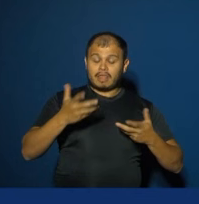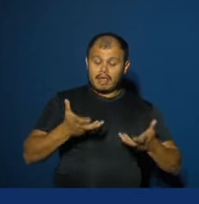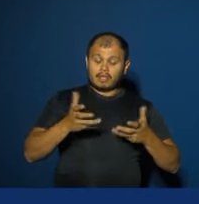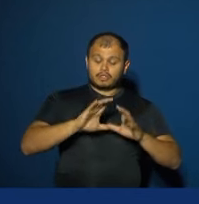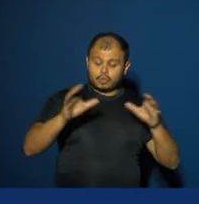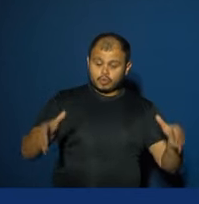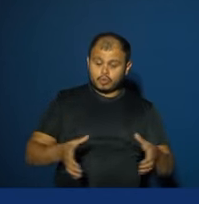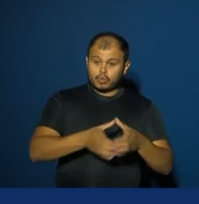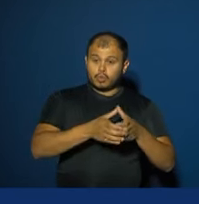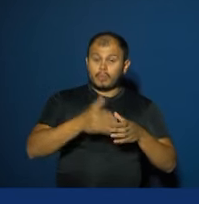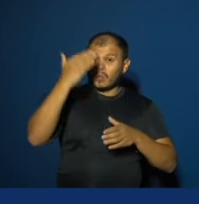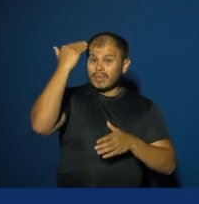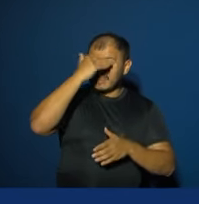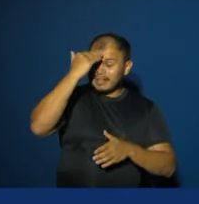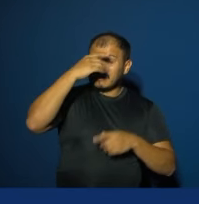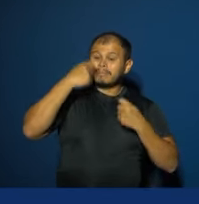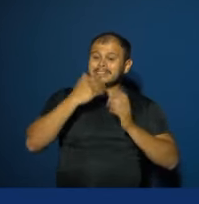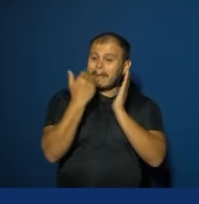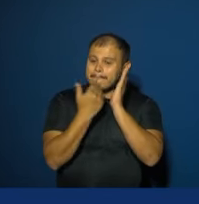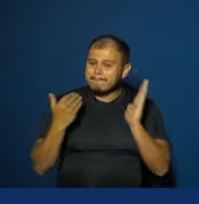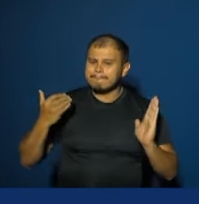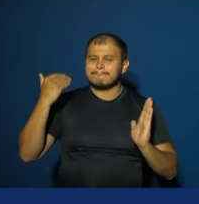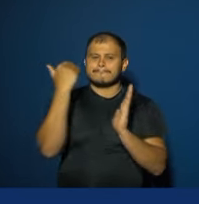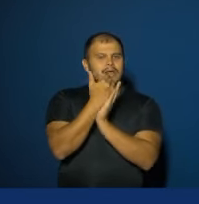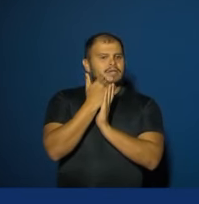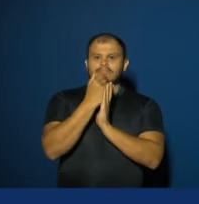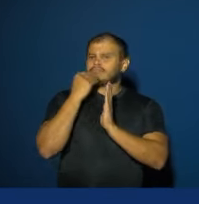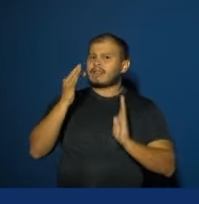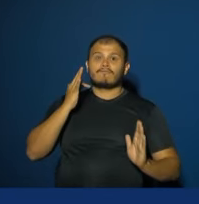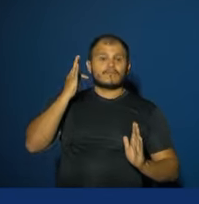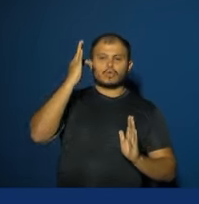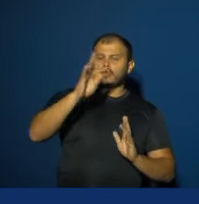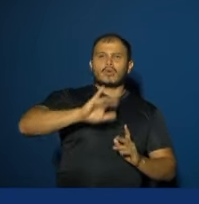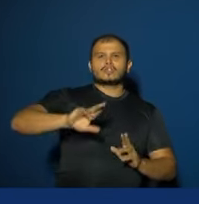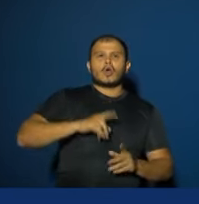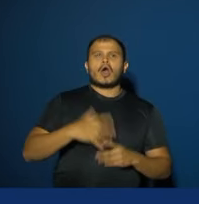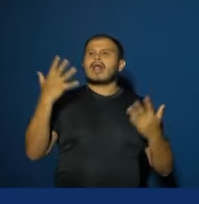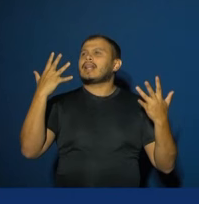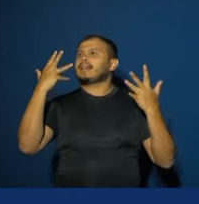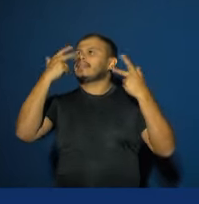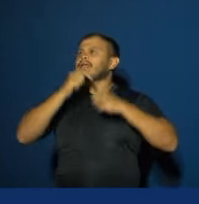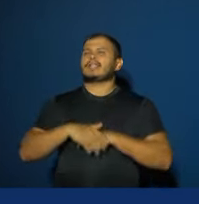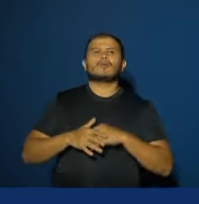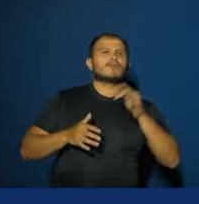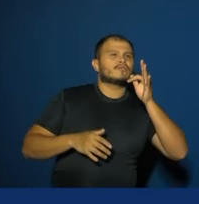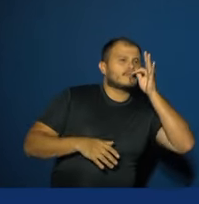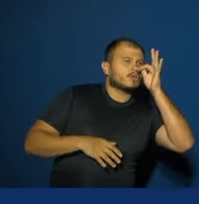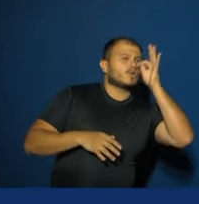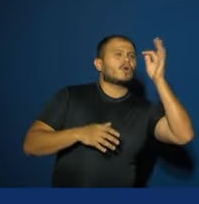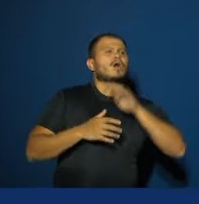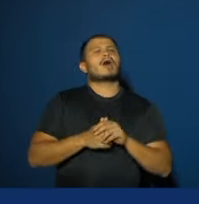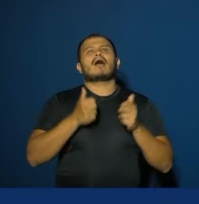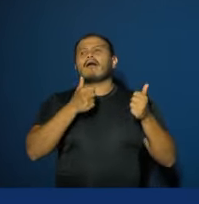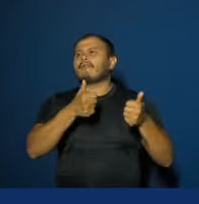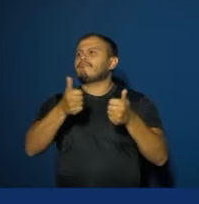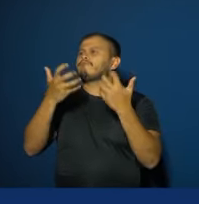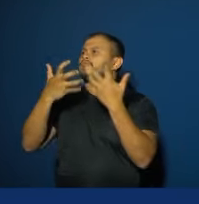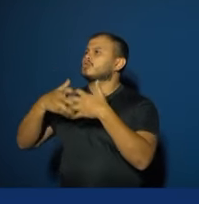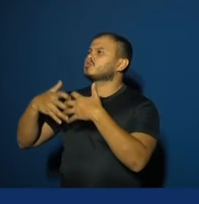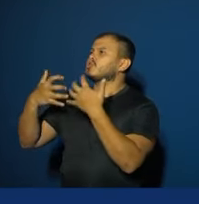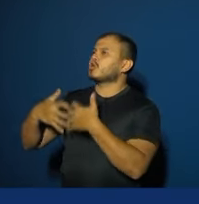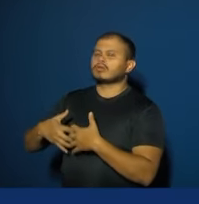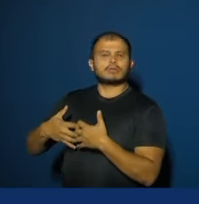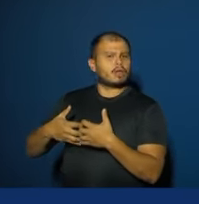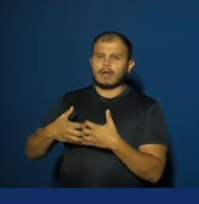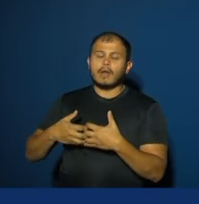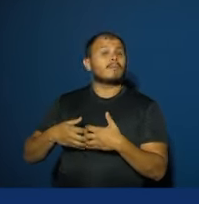time entender que a gente tem que ir além Não adianta só ser bonito ter a orquídea e tá tudo funcionando bem tem